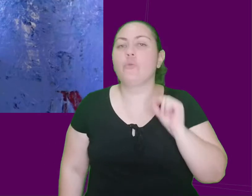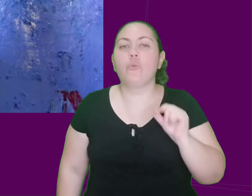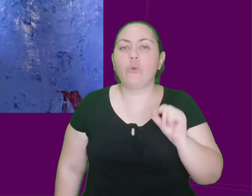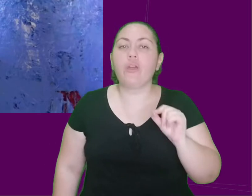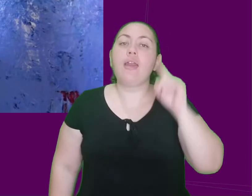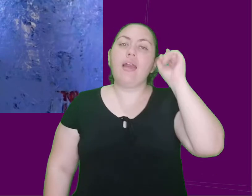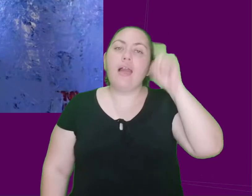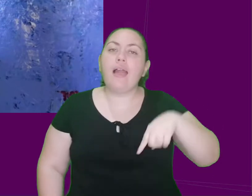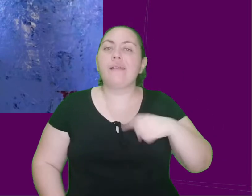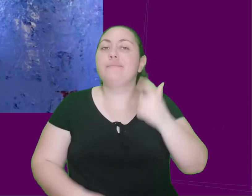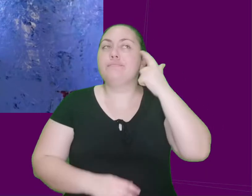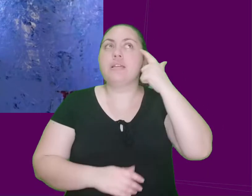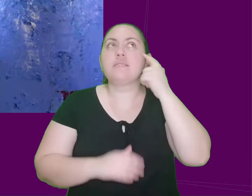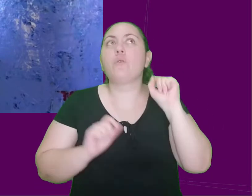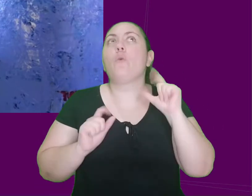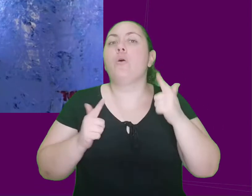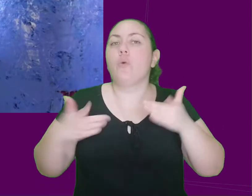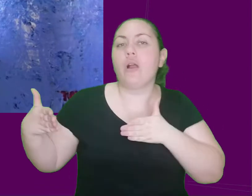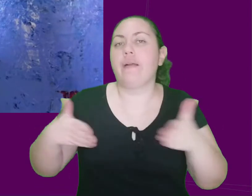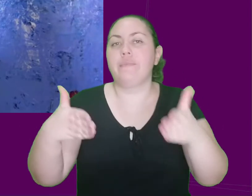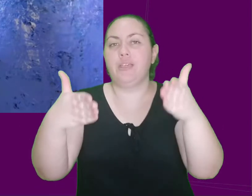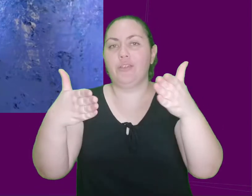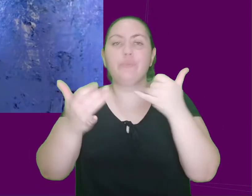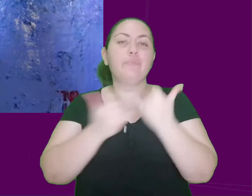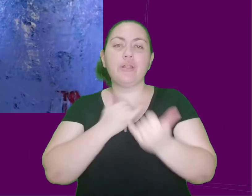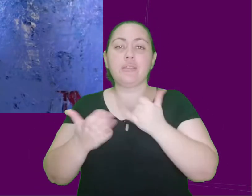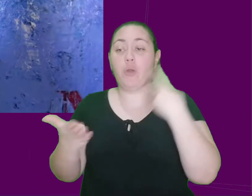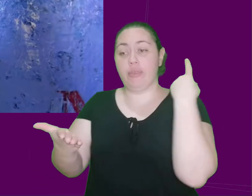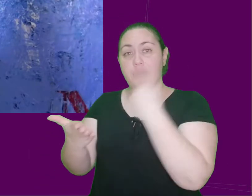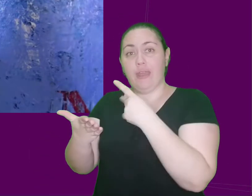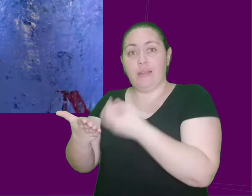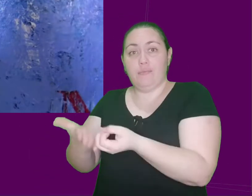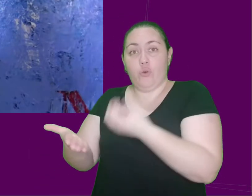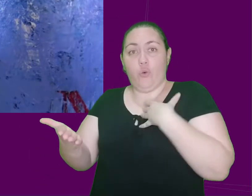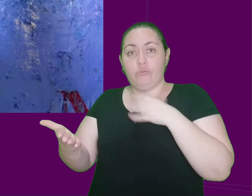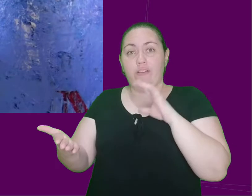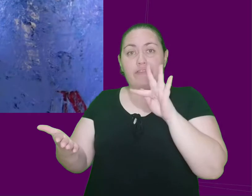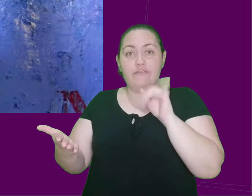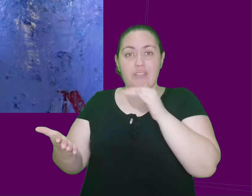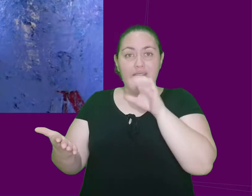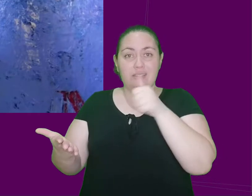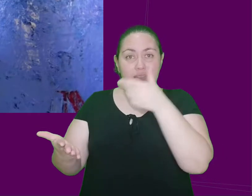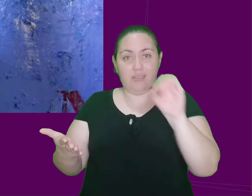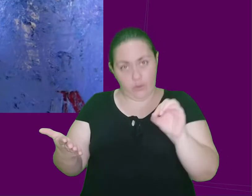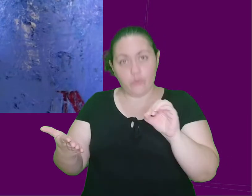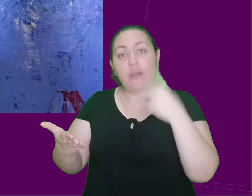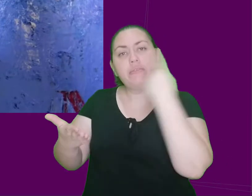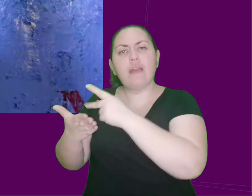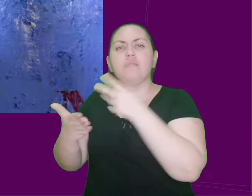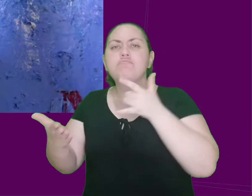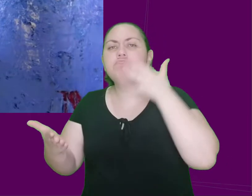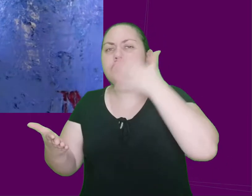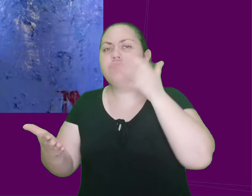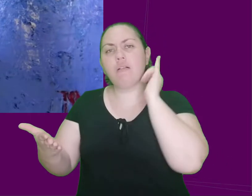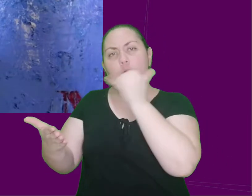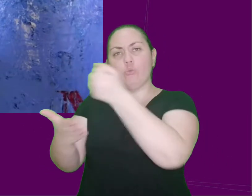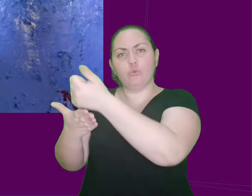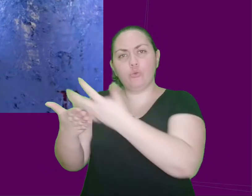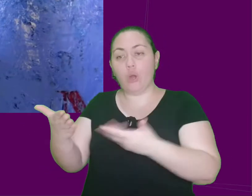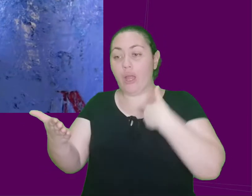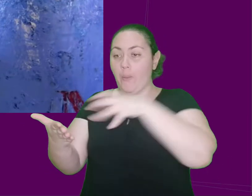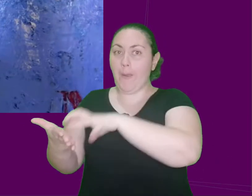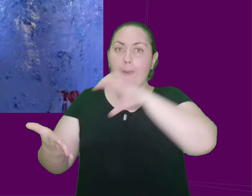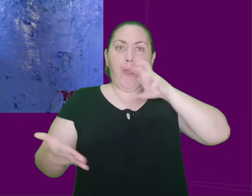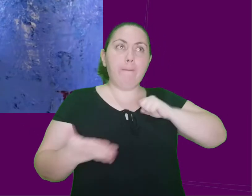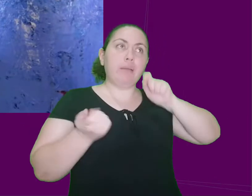composição. A metaficção é a ficção sobre a ficção, ou seja, ela ocorre quando a narrativa mostra dentro dela mesma a